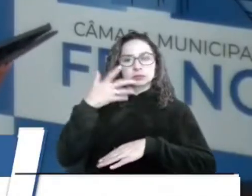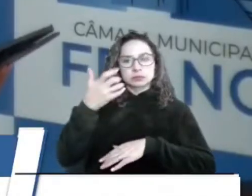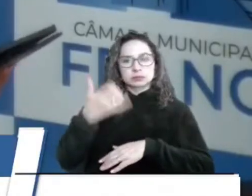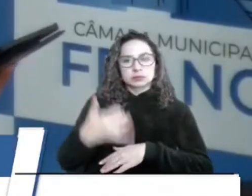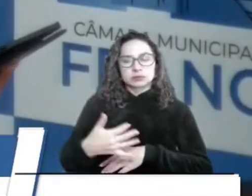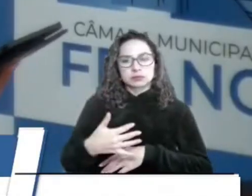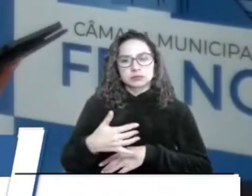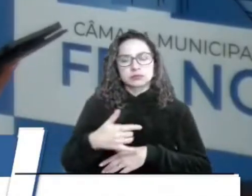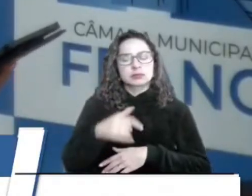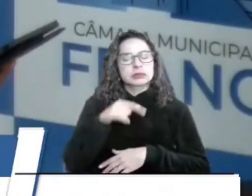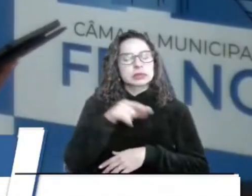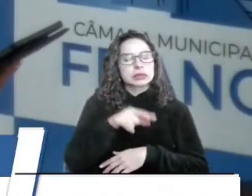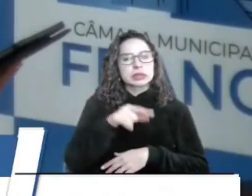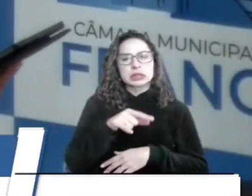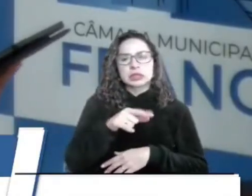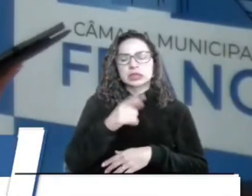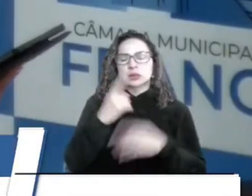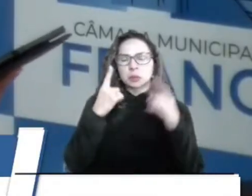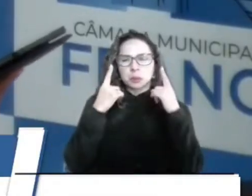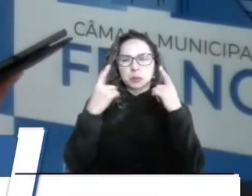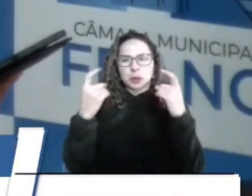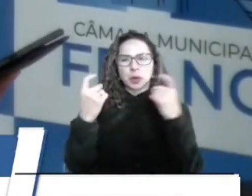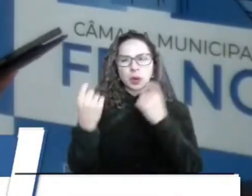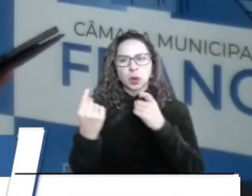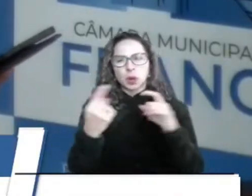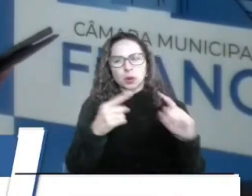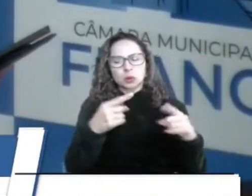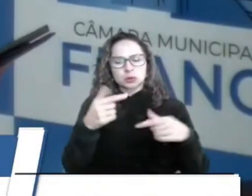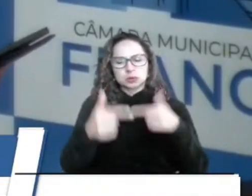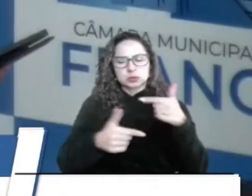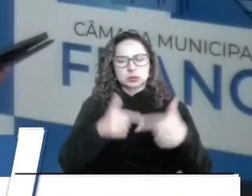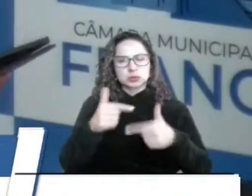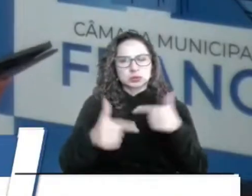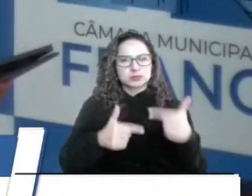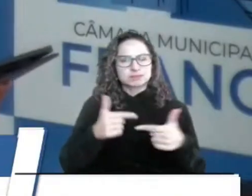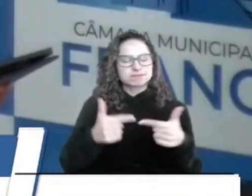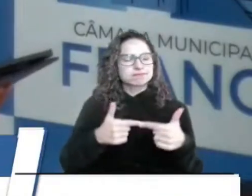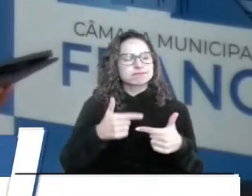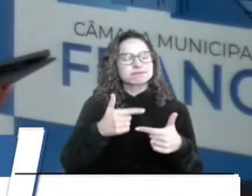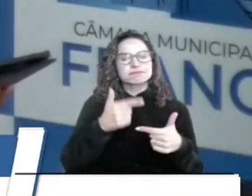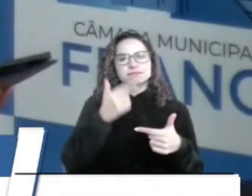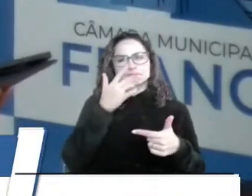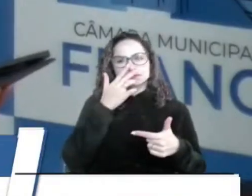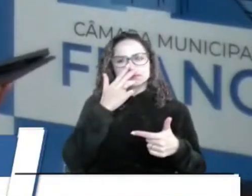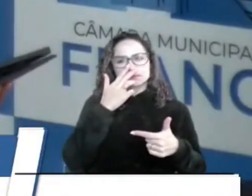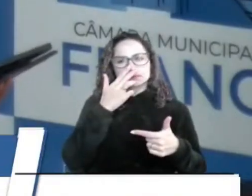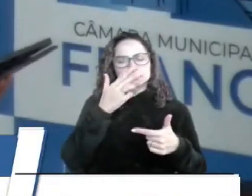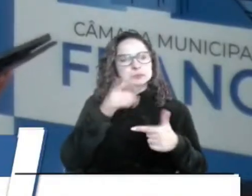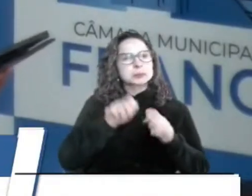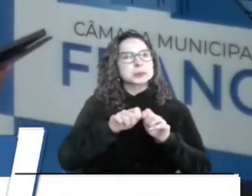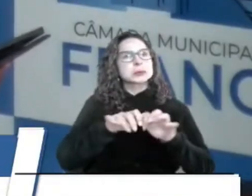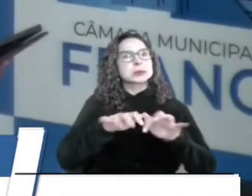Essa situação de violência contra servidores está se tornando epidêmica.